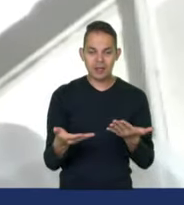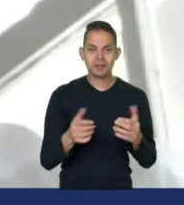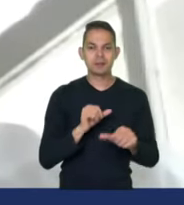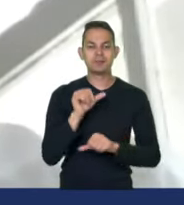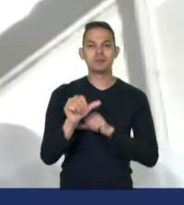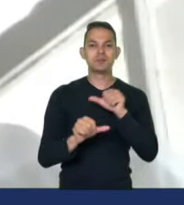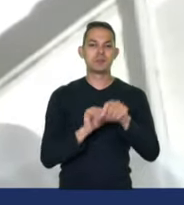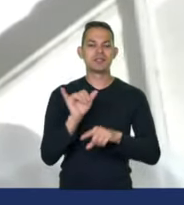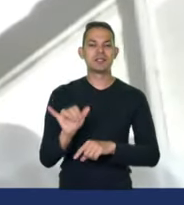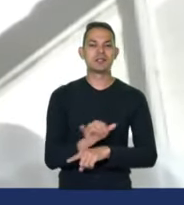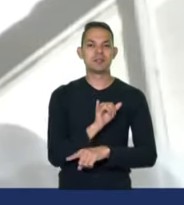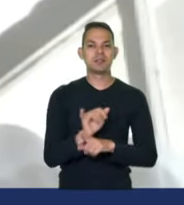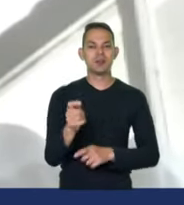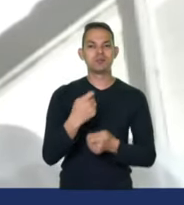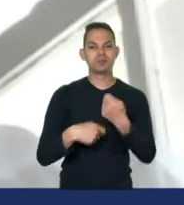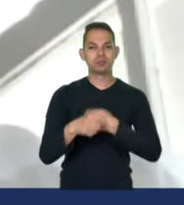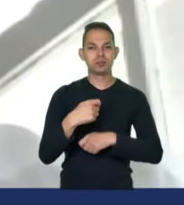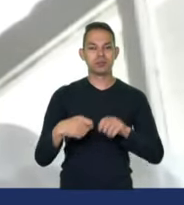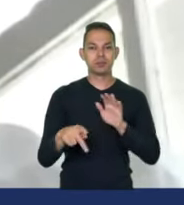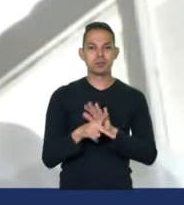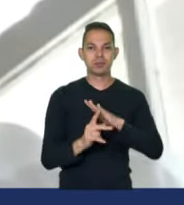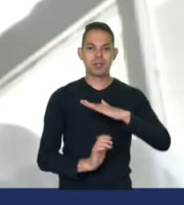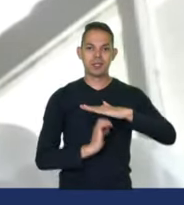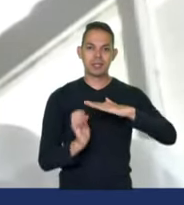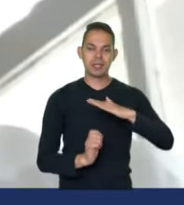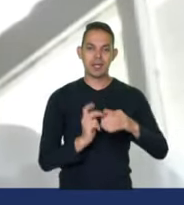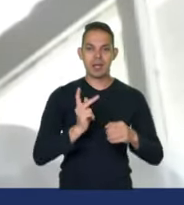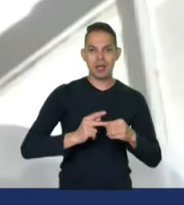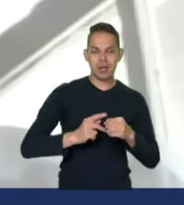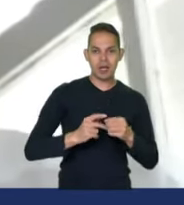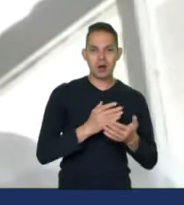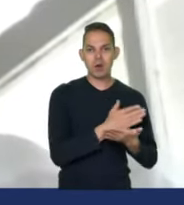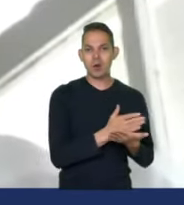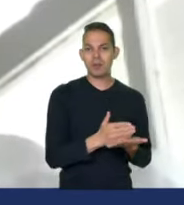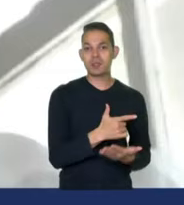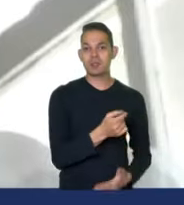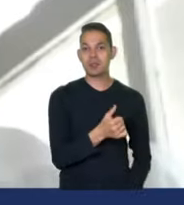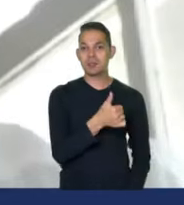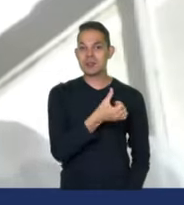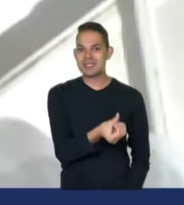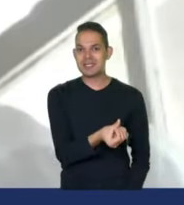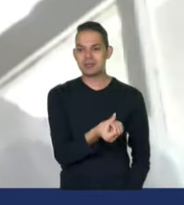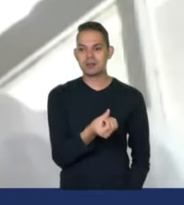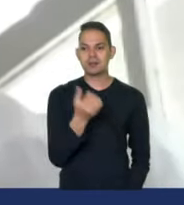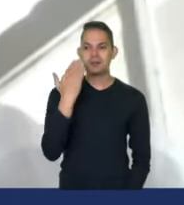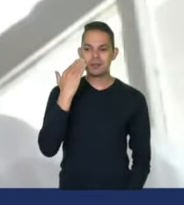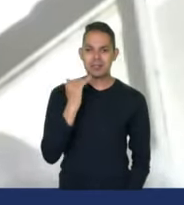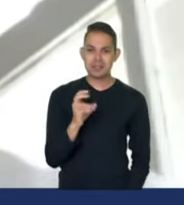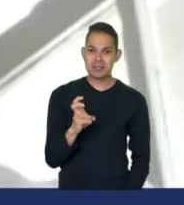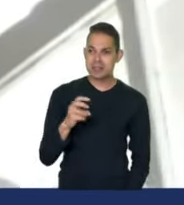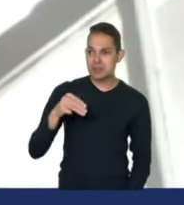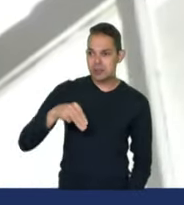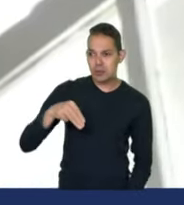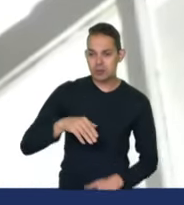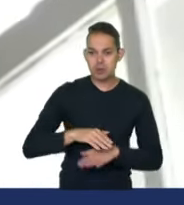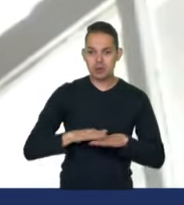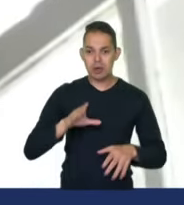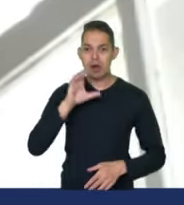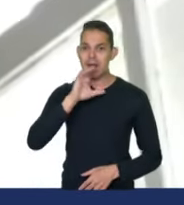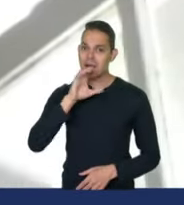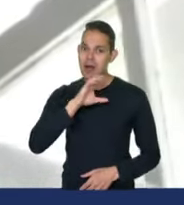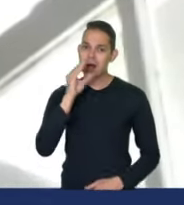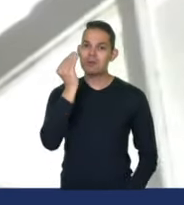estratégia de negócios da Petrobras desde 2016. Sei que a gente tem 5 minutos, então vou tentar ser bem rápido